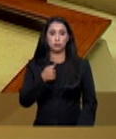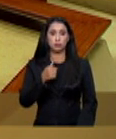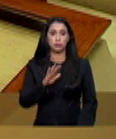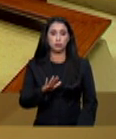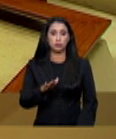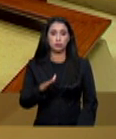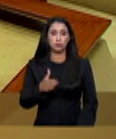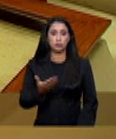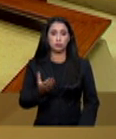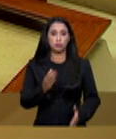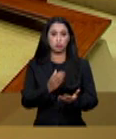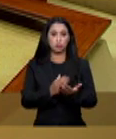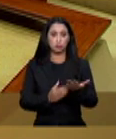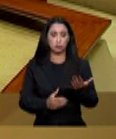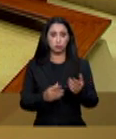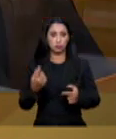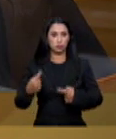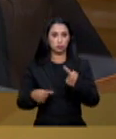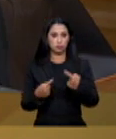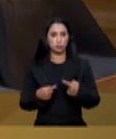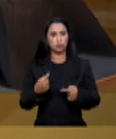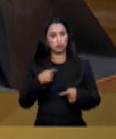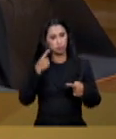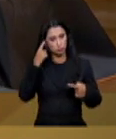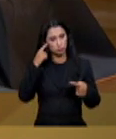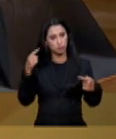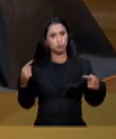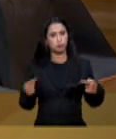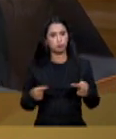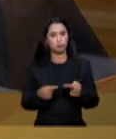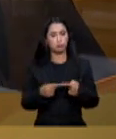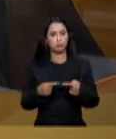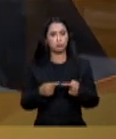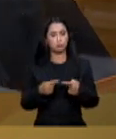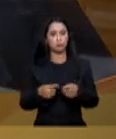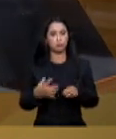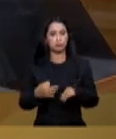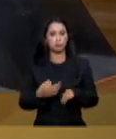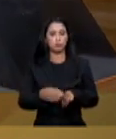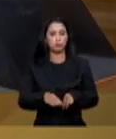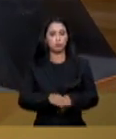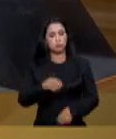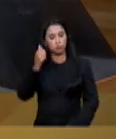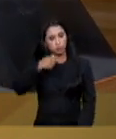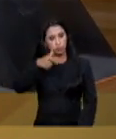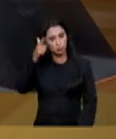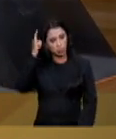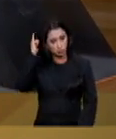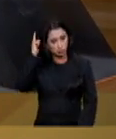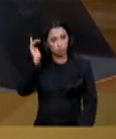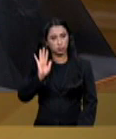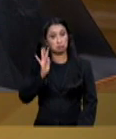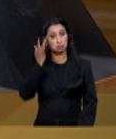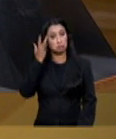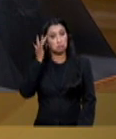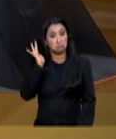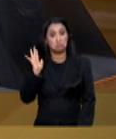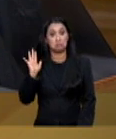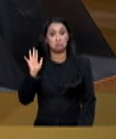quanto a esse capítulo que acabou de ser discutido, eu concordo com o ministro Alexandre de Moraes. Eu não sei